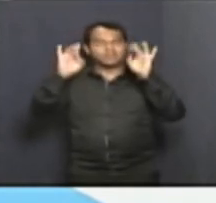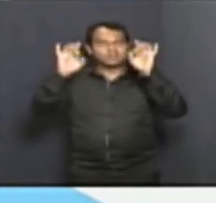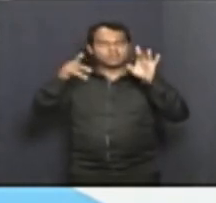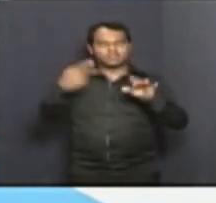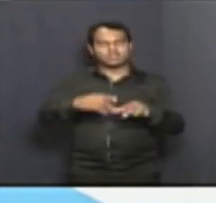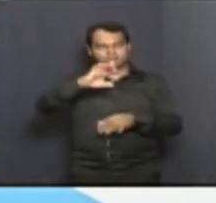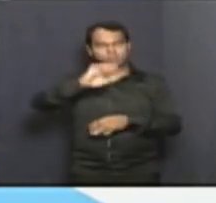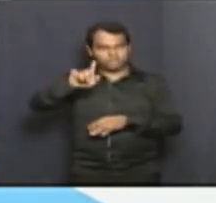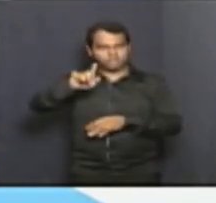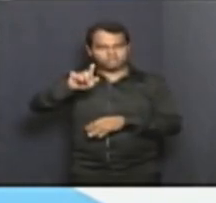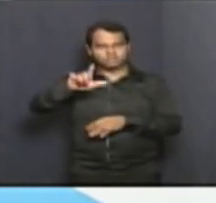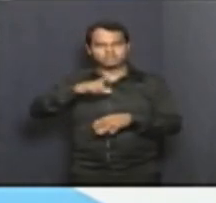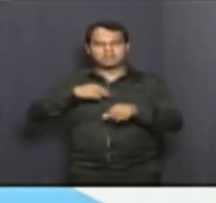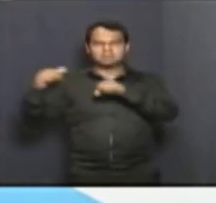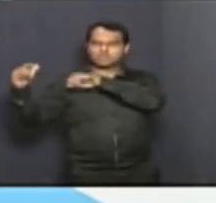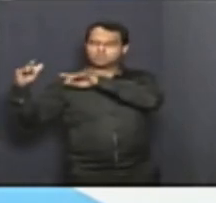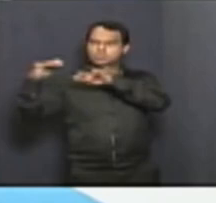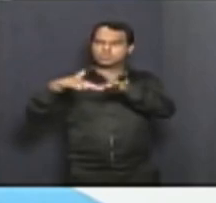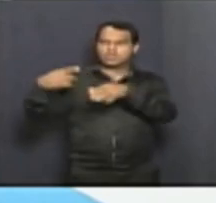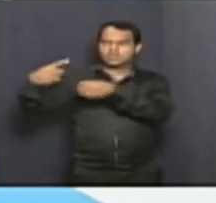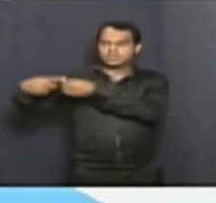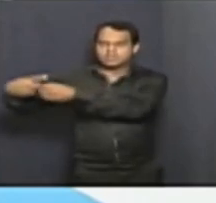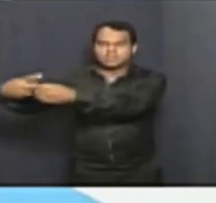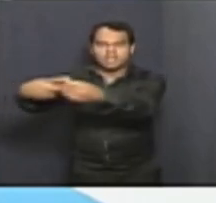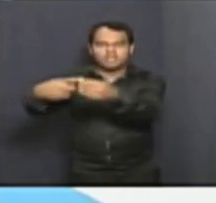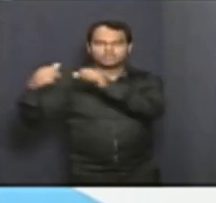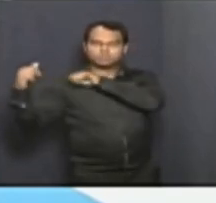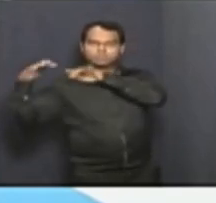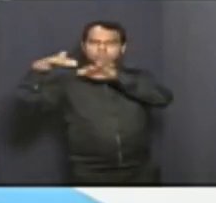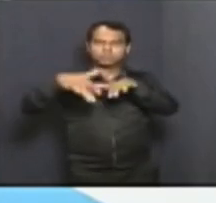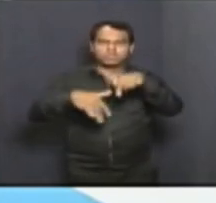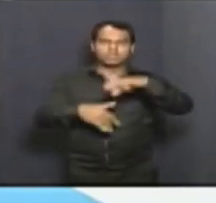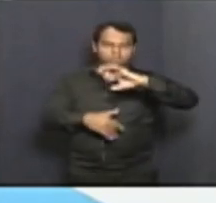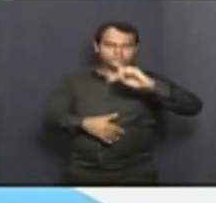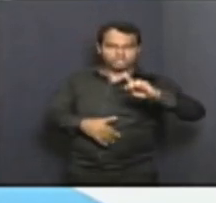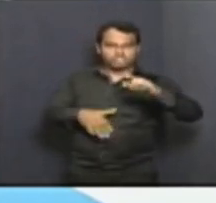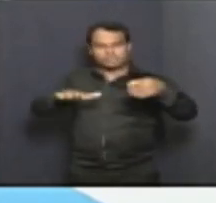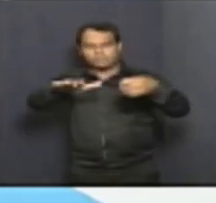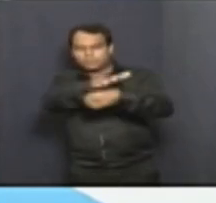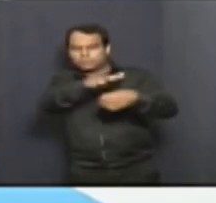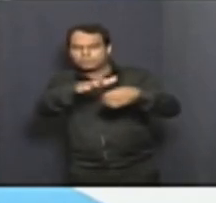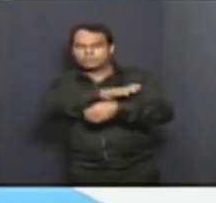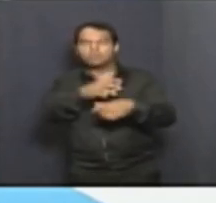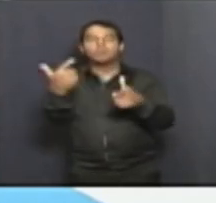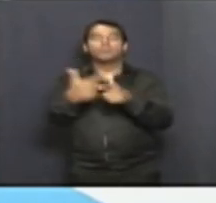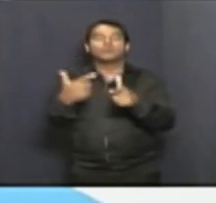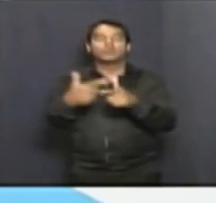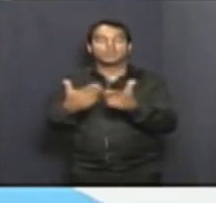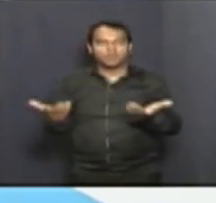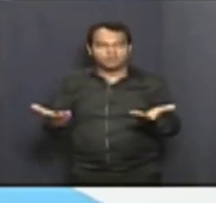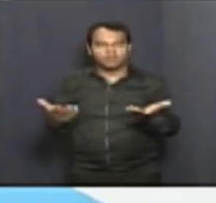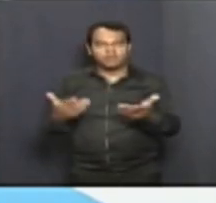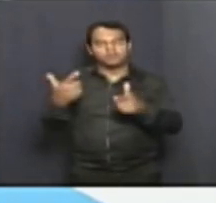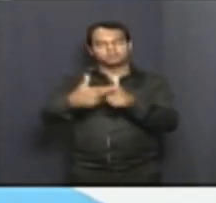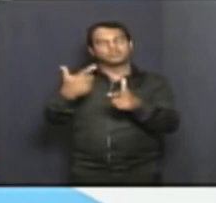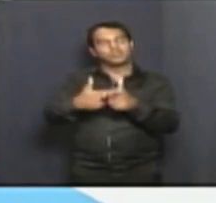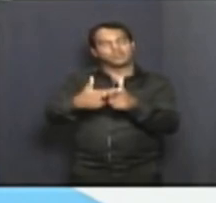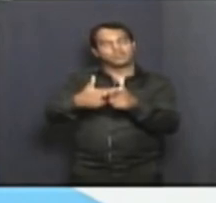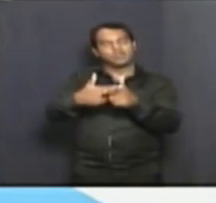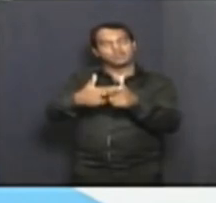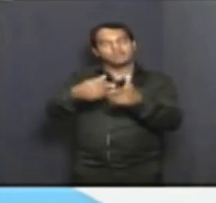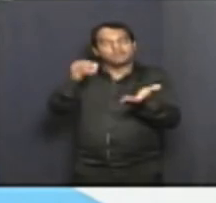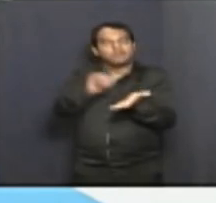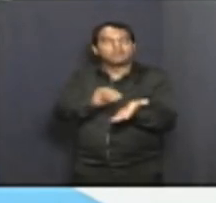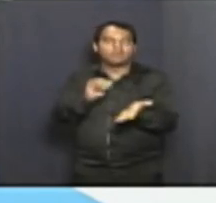que recebe muita gente do interior essa superlotação é decorre é muito exatamente